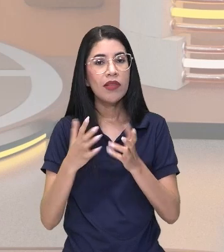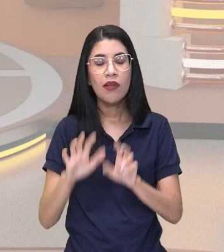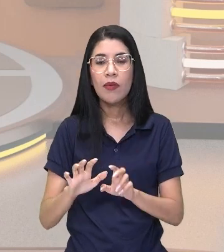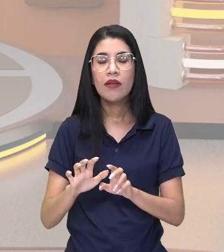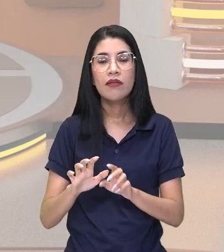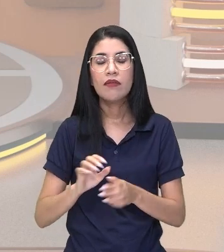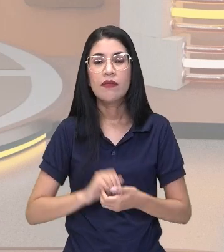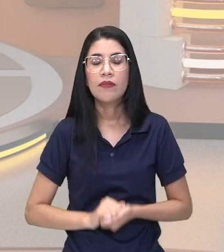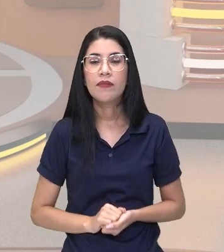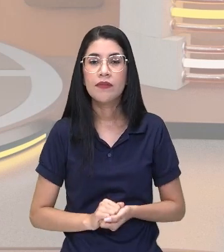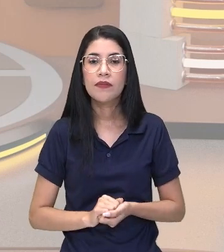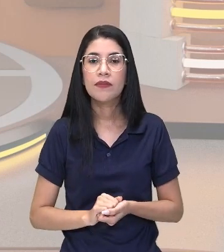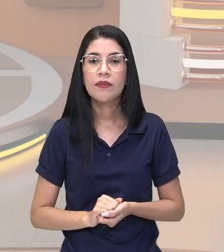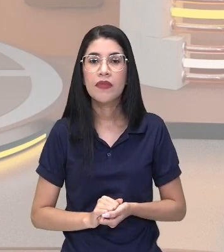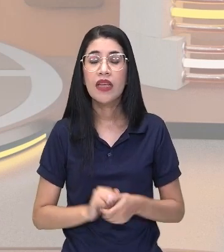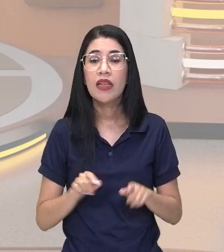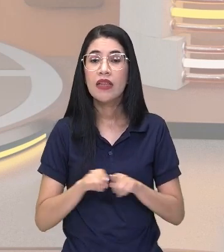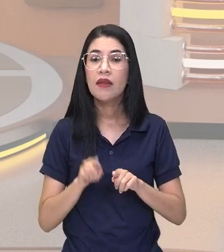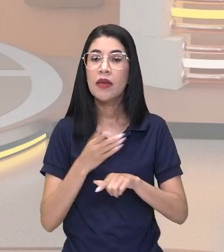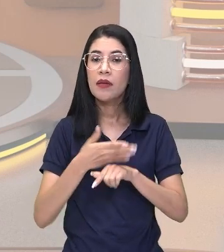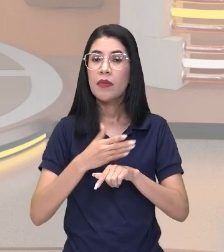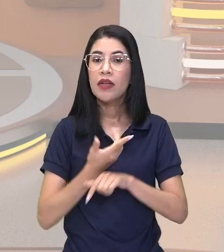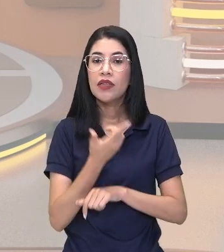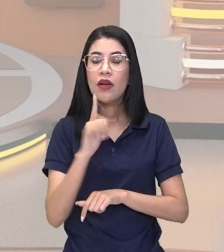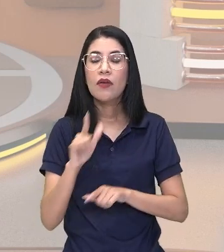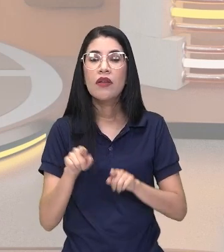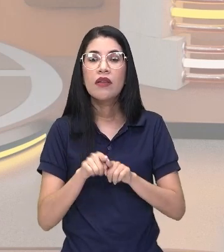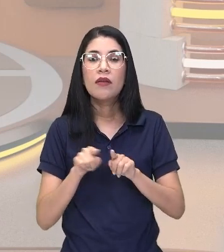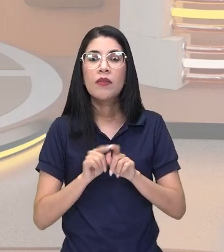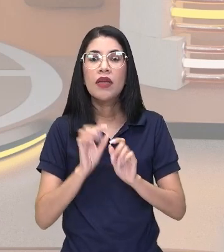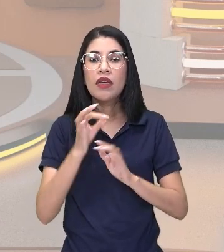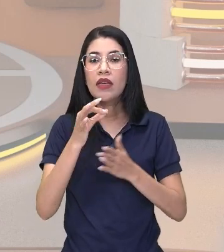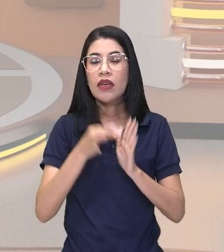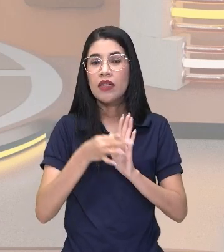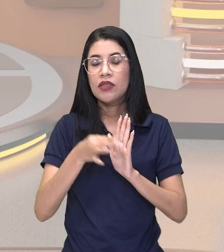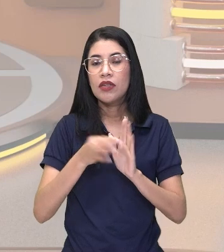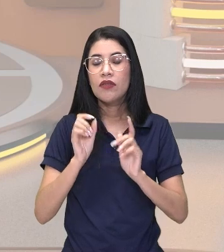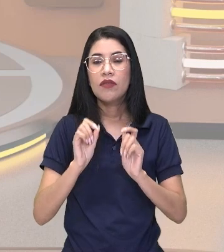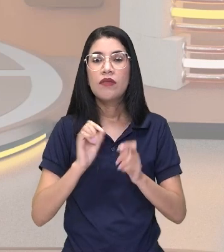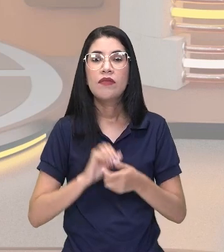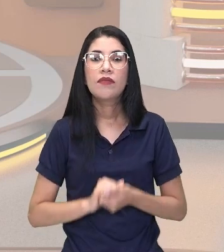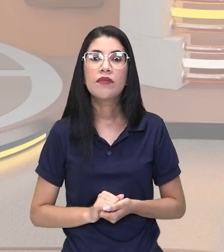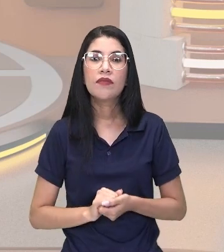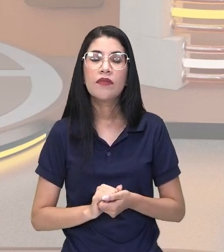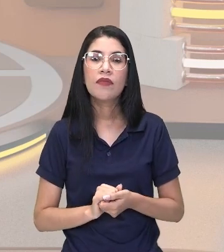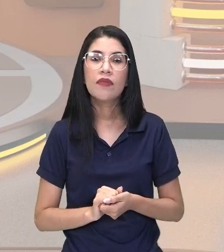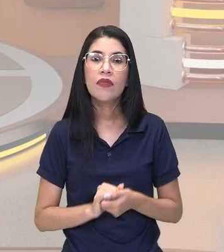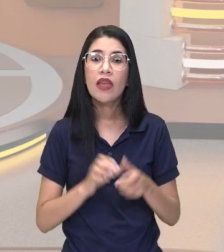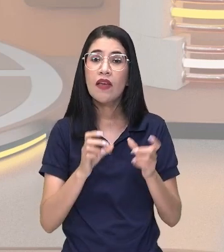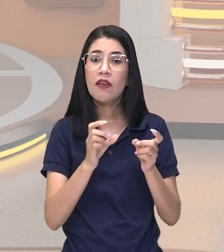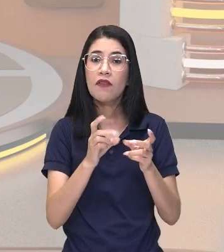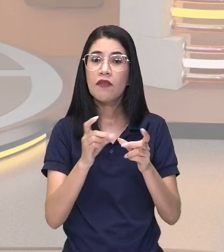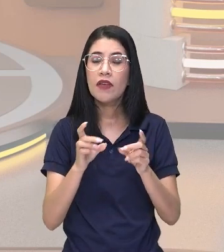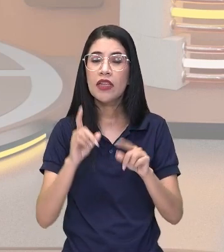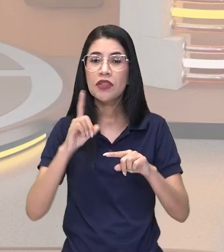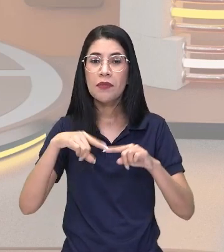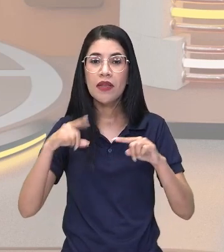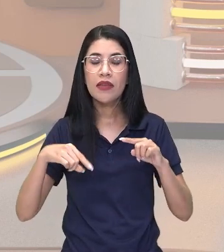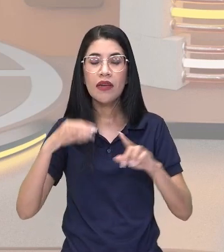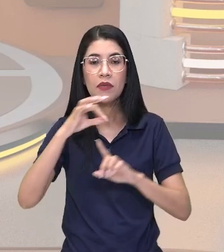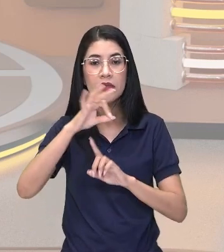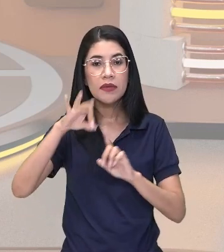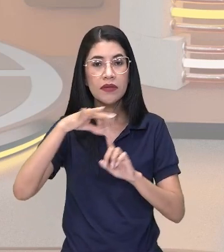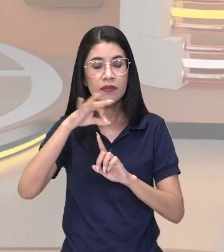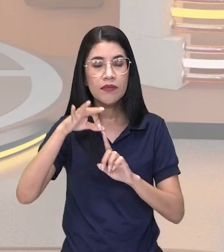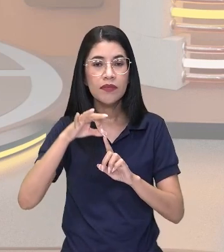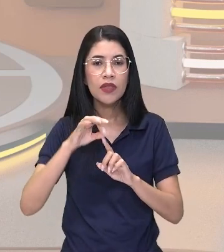gente? Outra prática que o Martinho Lutero criticava bastante era as chamadas vendas das relíquias sagradas.